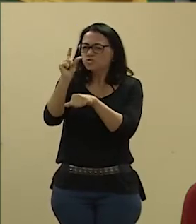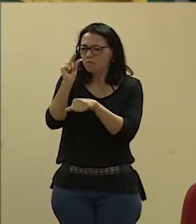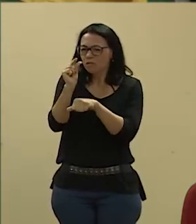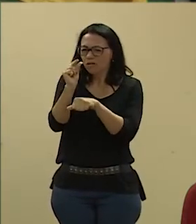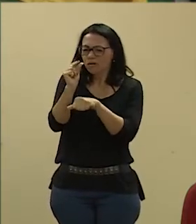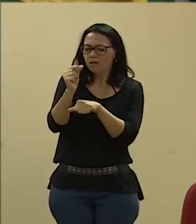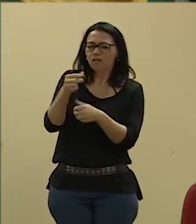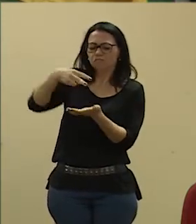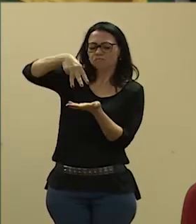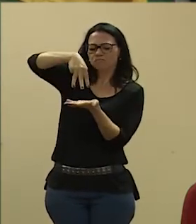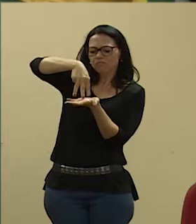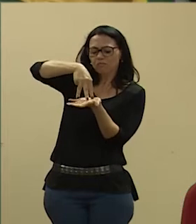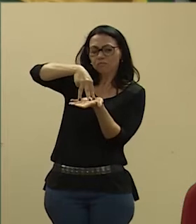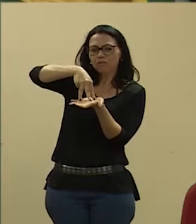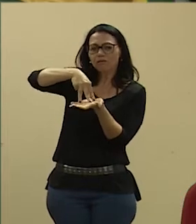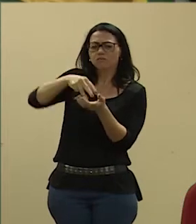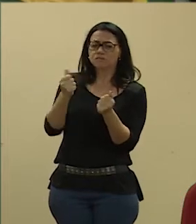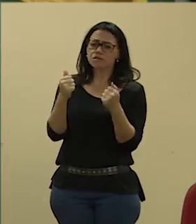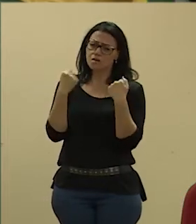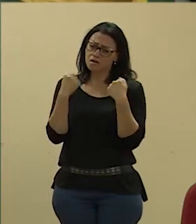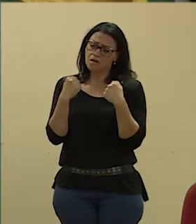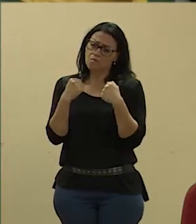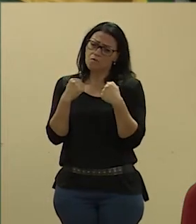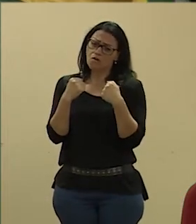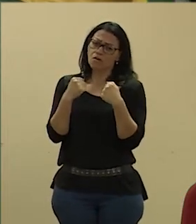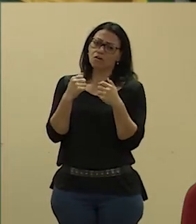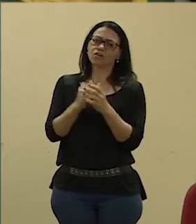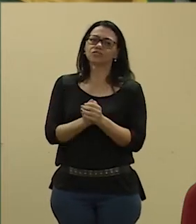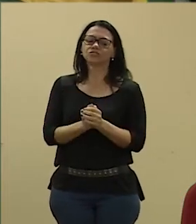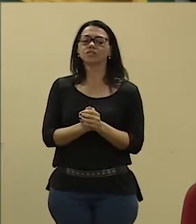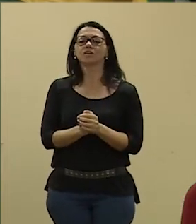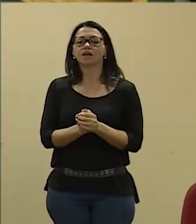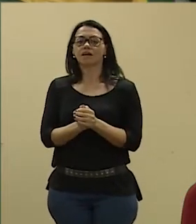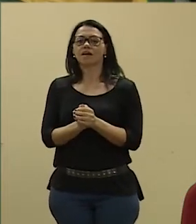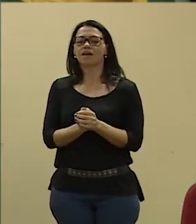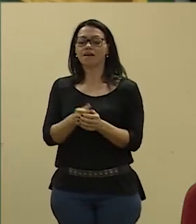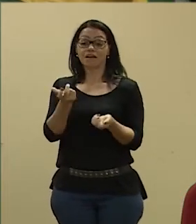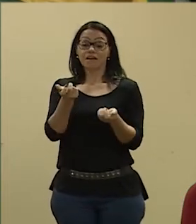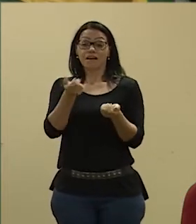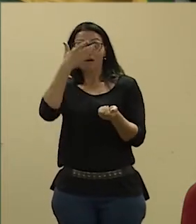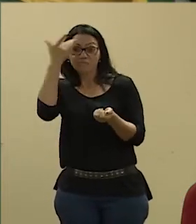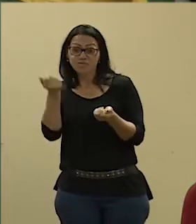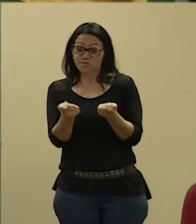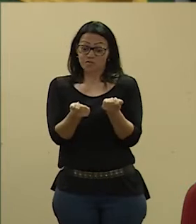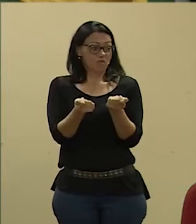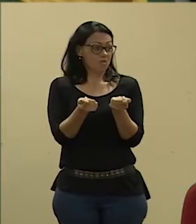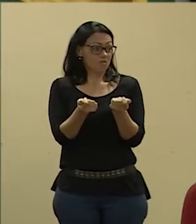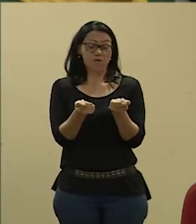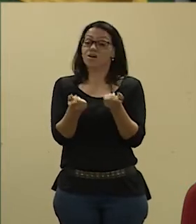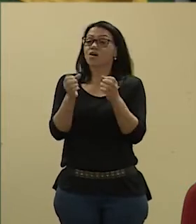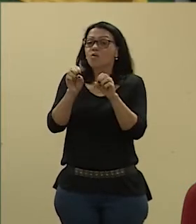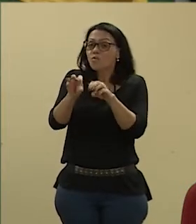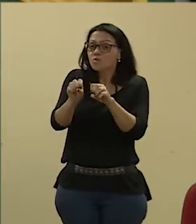pode funcionar muito bem uma linguagem próxima né do do estudante que geralmente é jovem e um falou a gente